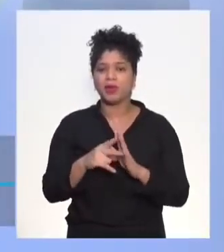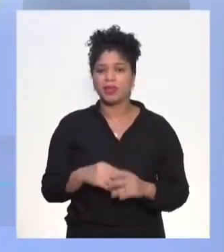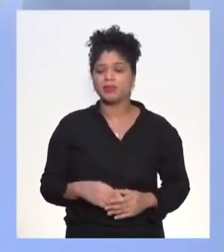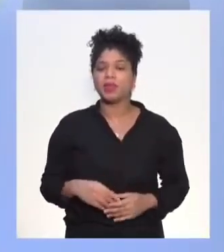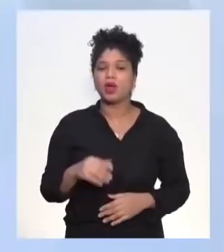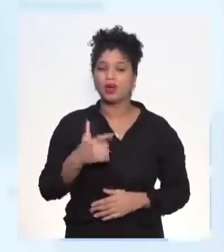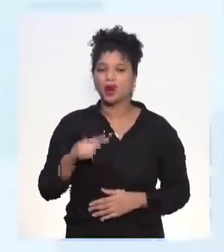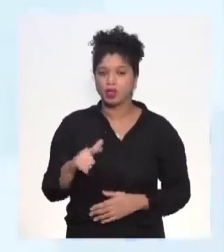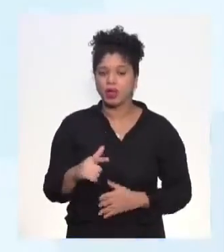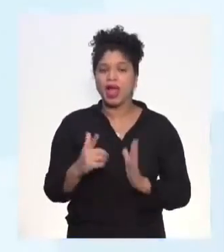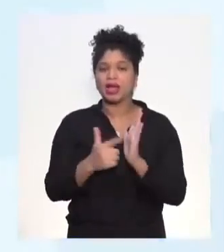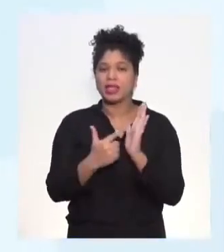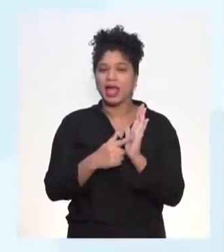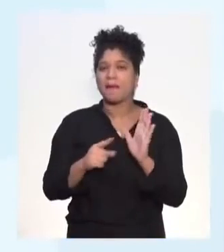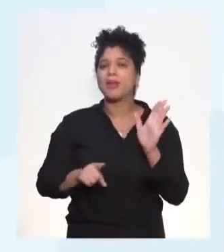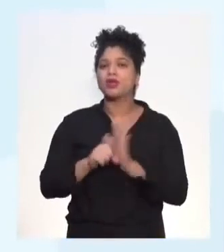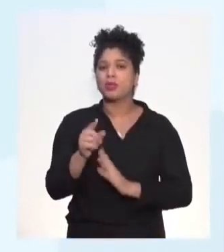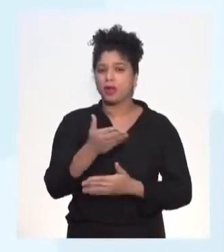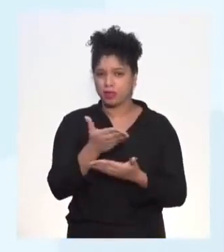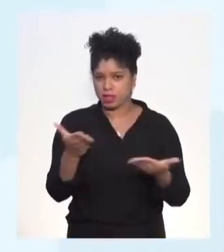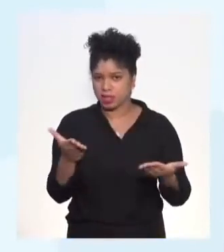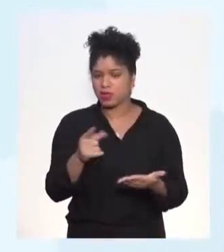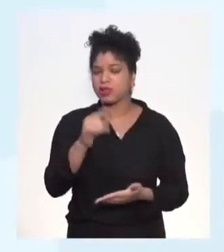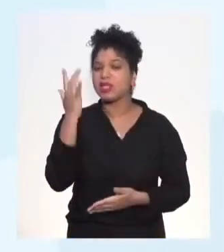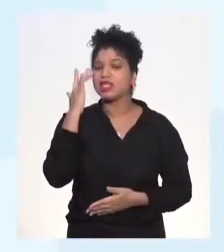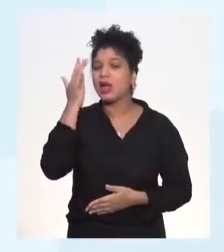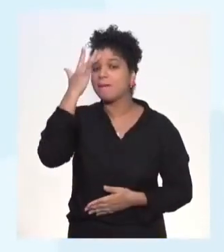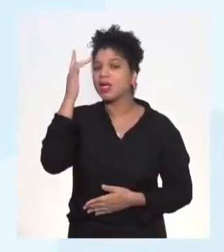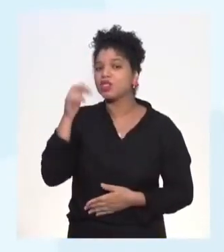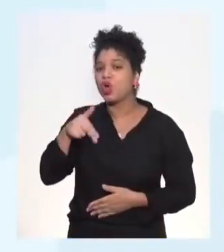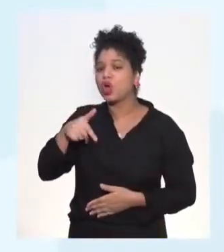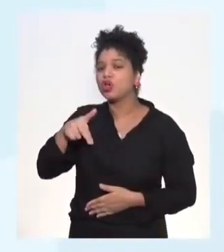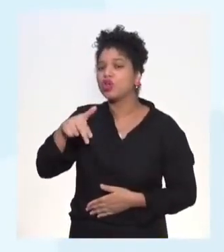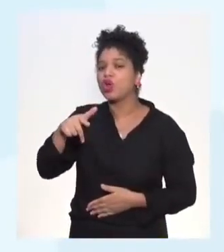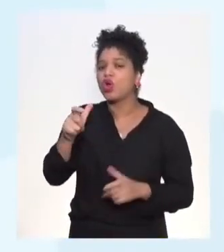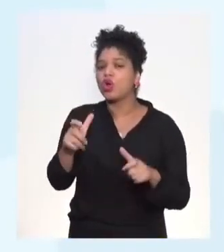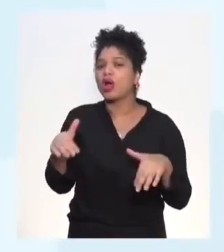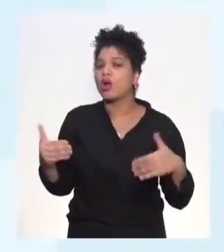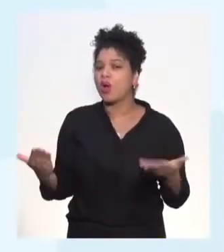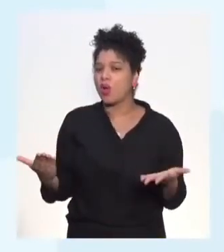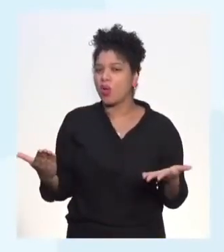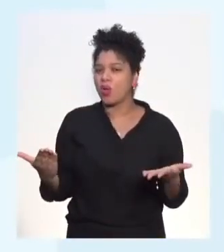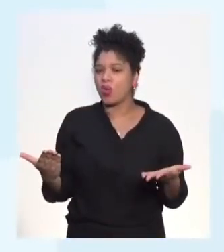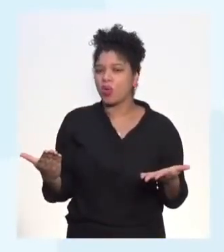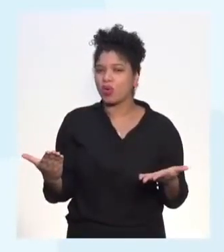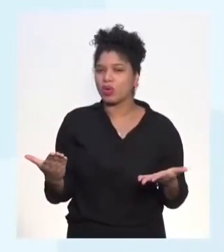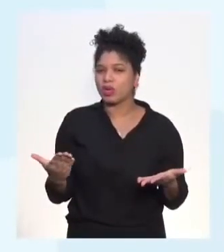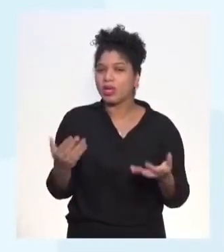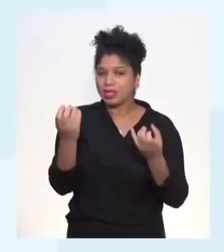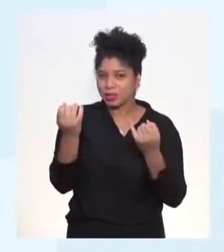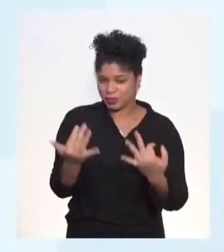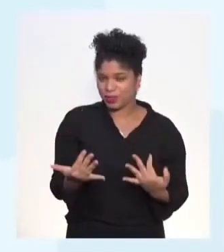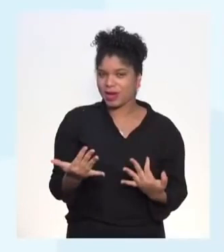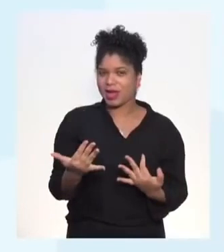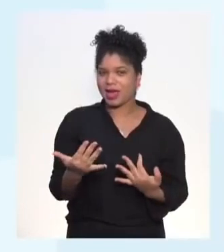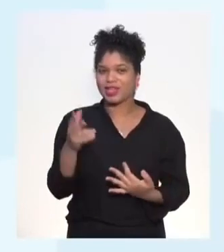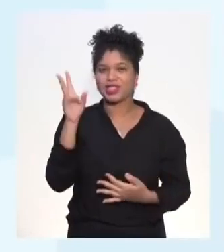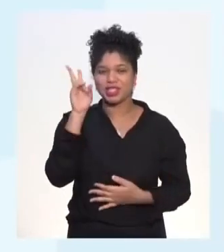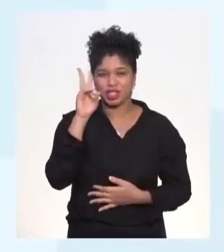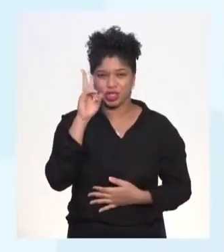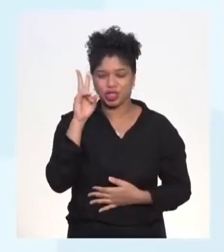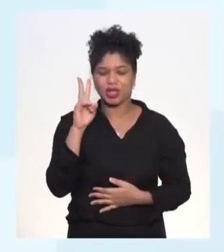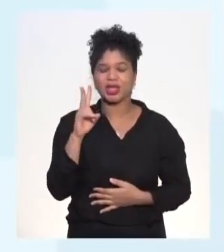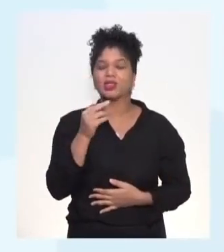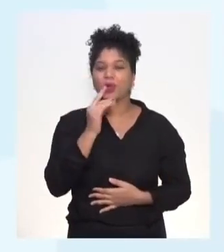olha só na tela uma pergunta para vocês. Para onde essa pessoa está indo? Justifique sua resposta em